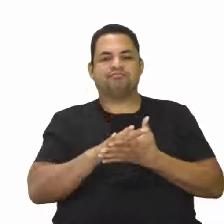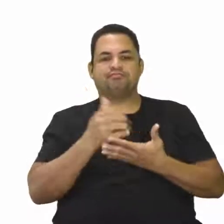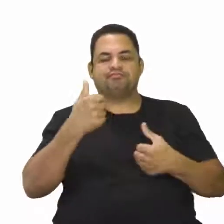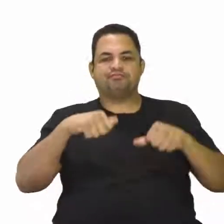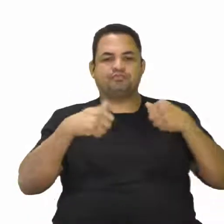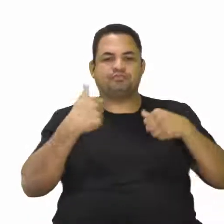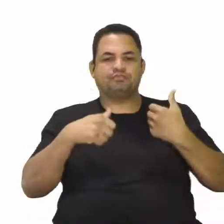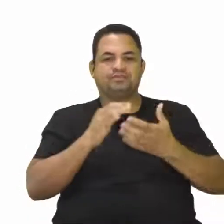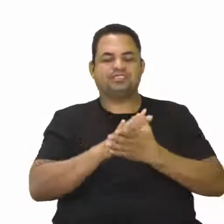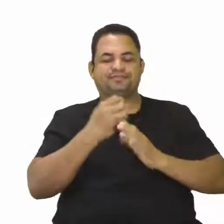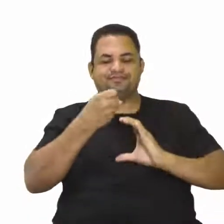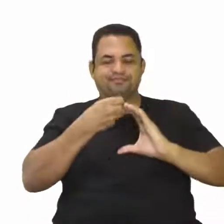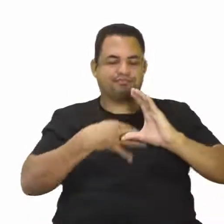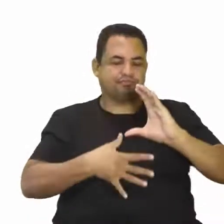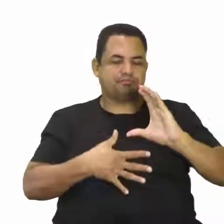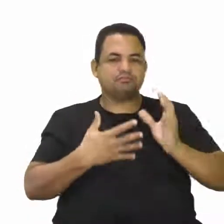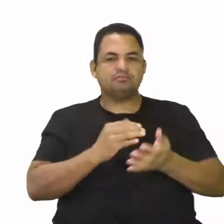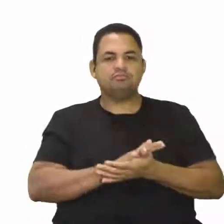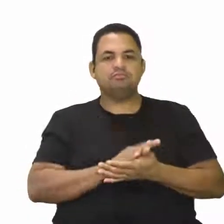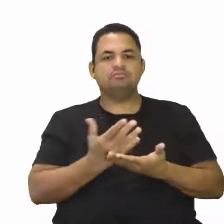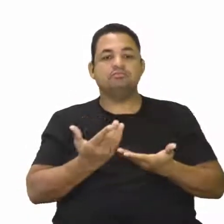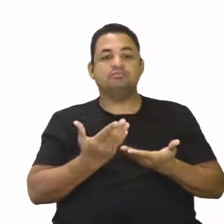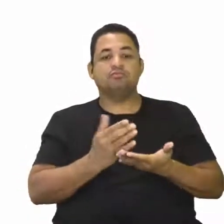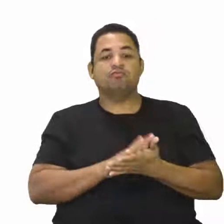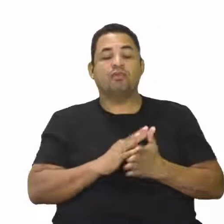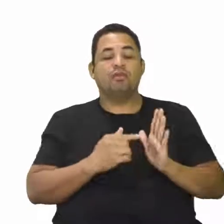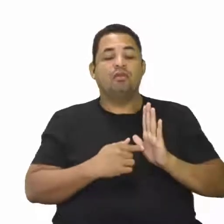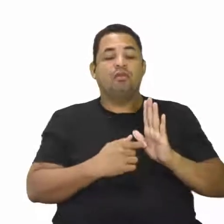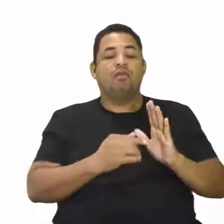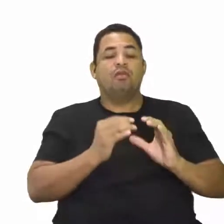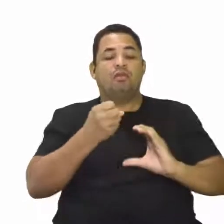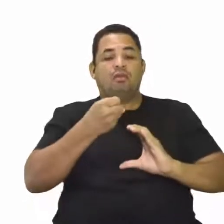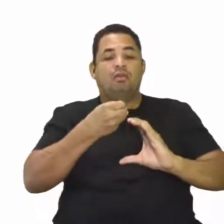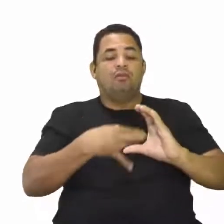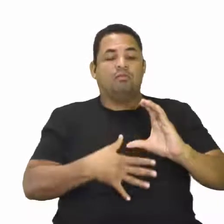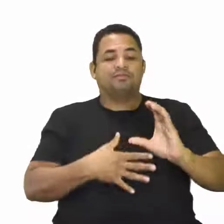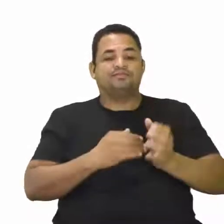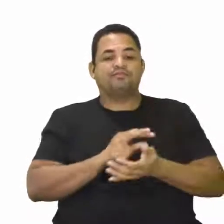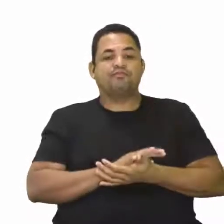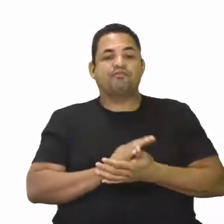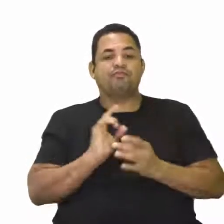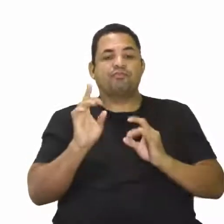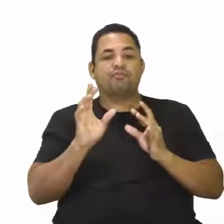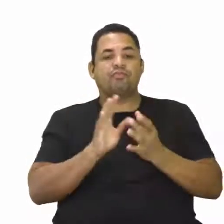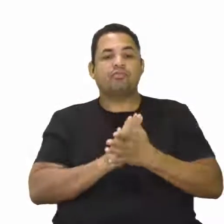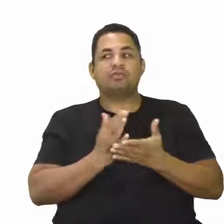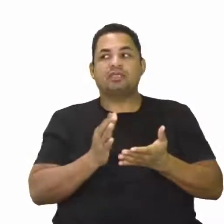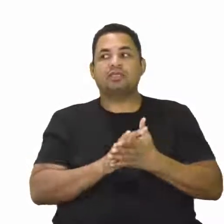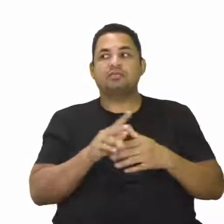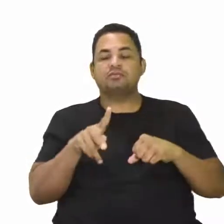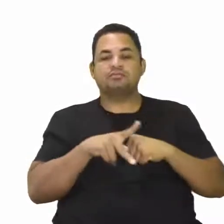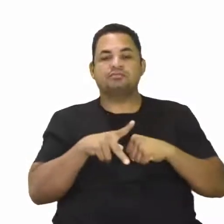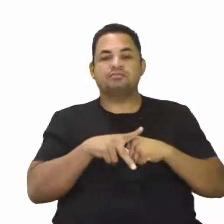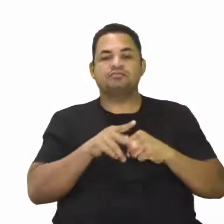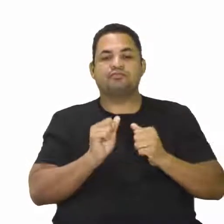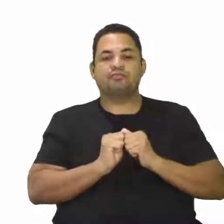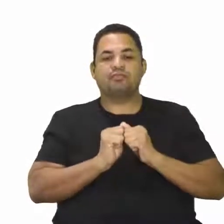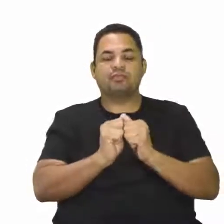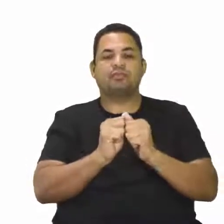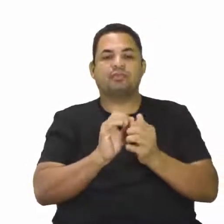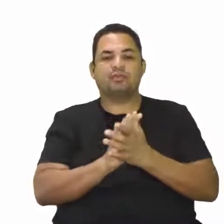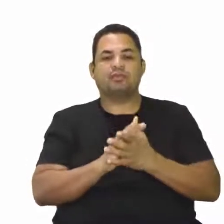Isso, nenhuma característica. Não estão mesmo. atribuindo características, eles estão ali só fazendo o papel de pronome, que é acompanhar